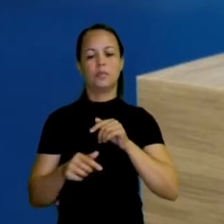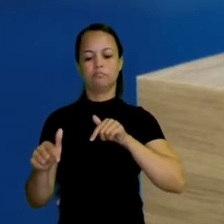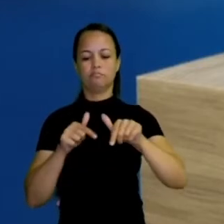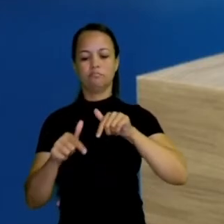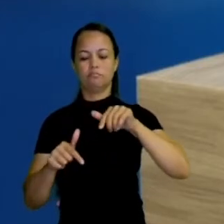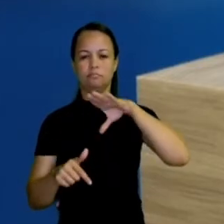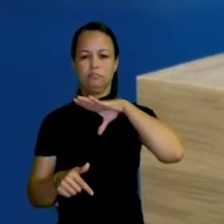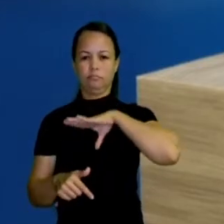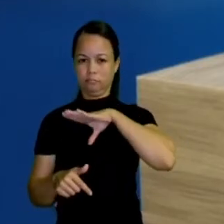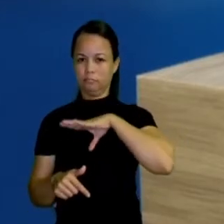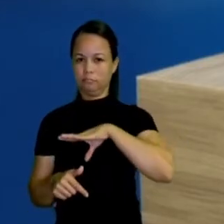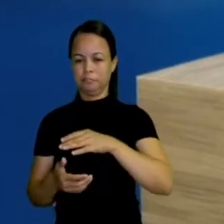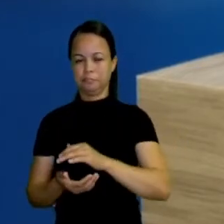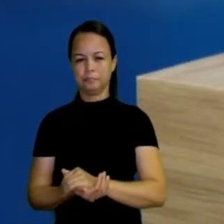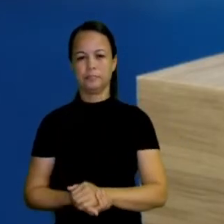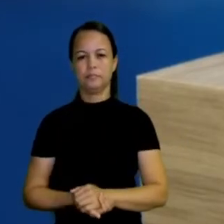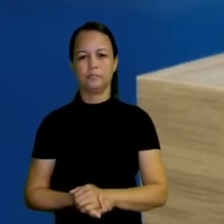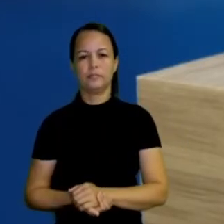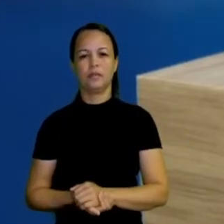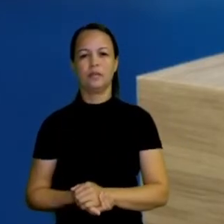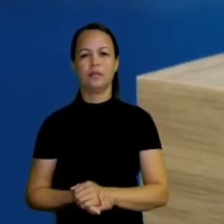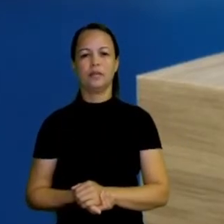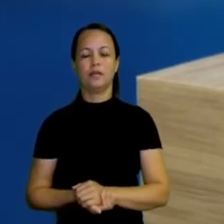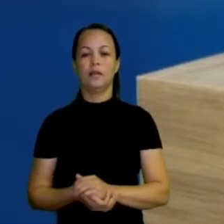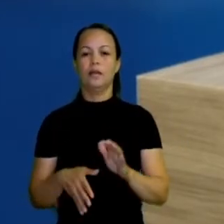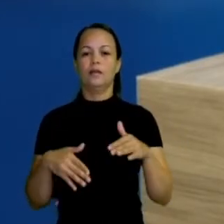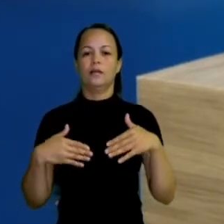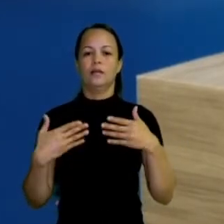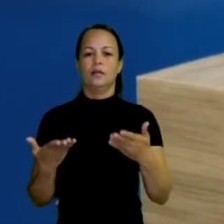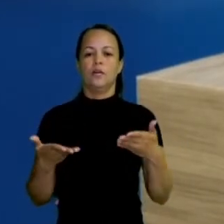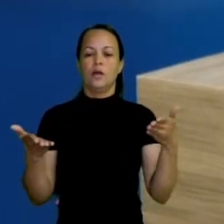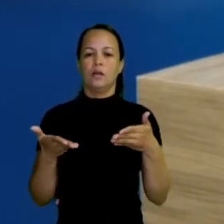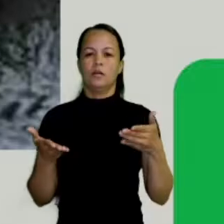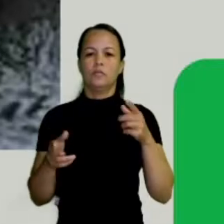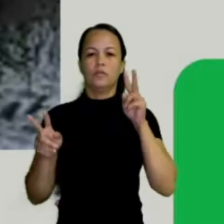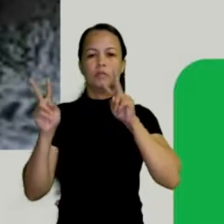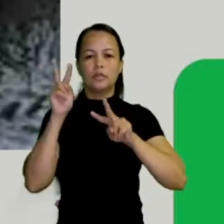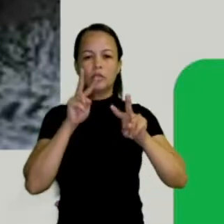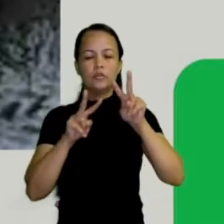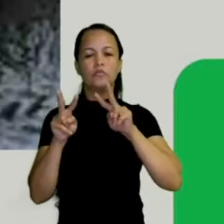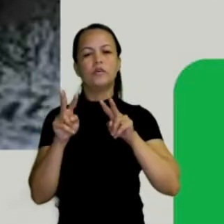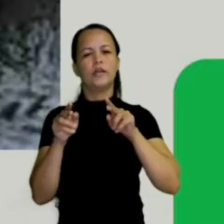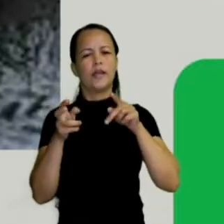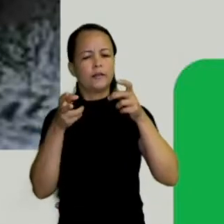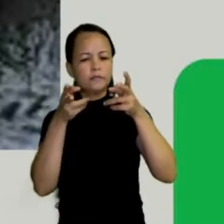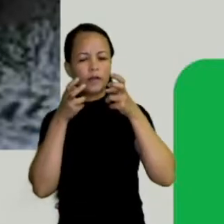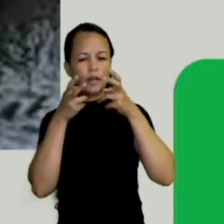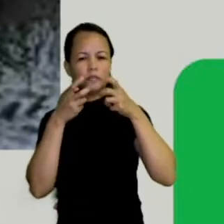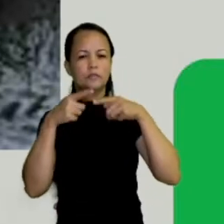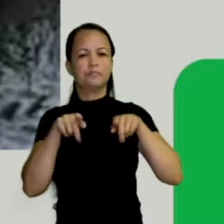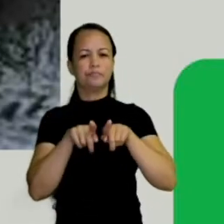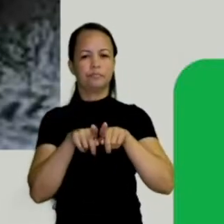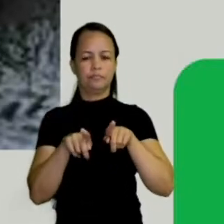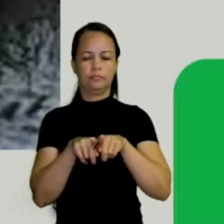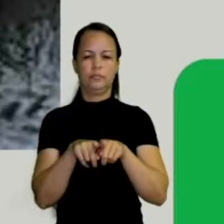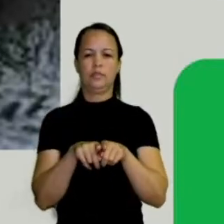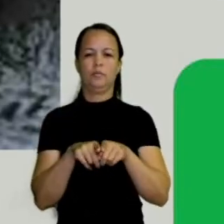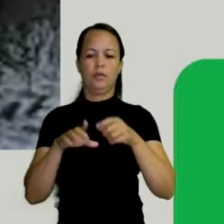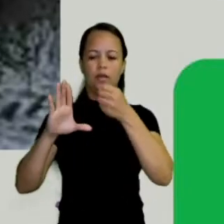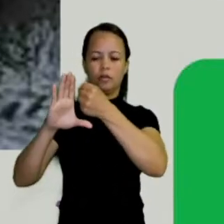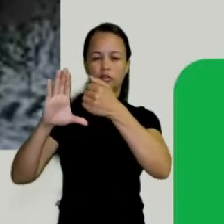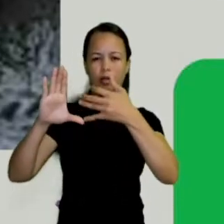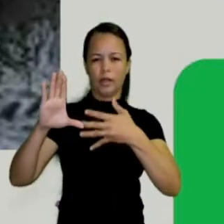portugueses. Então aí vocês podem ver, eu gostaria que vocês analisassem bem a imagem, observem todas as